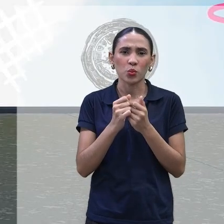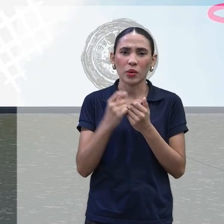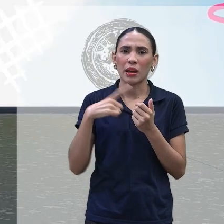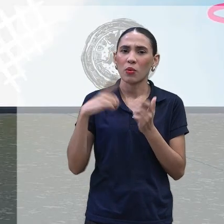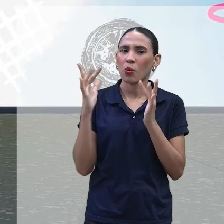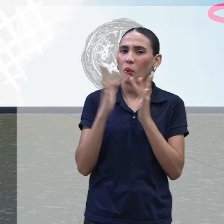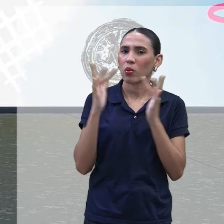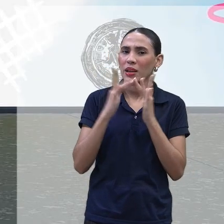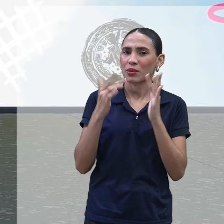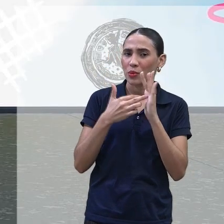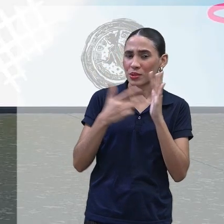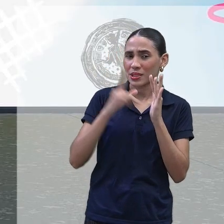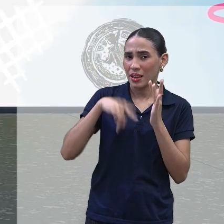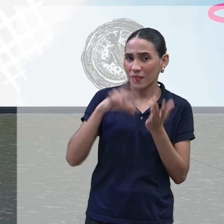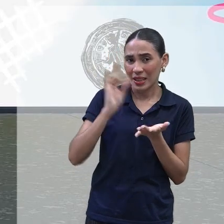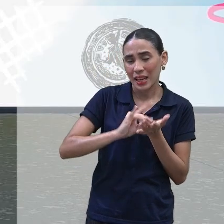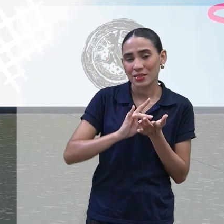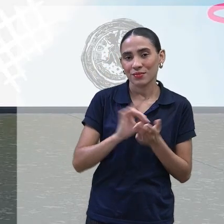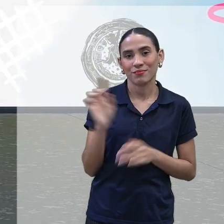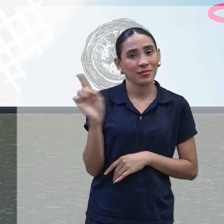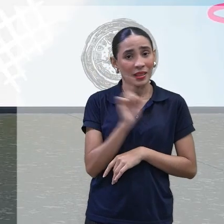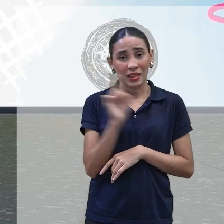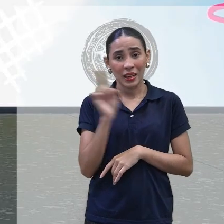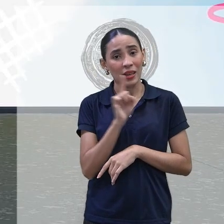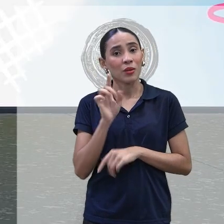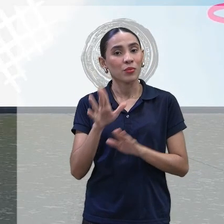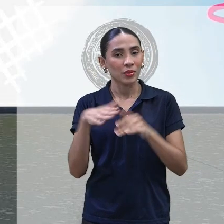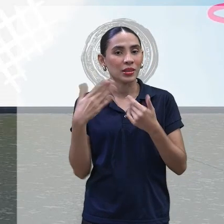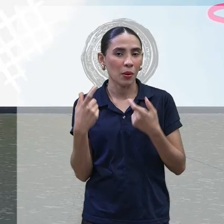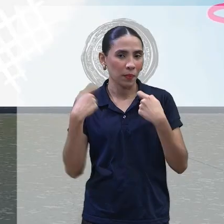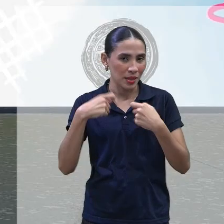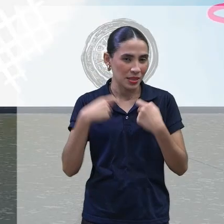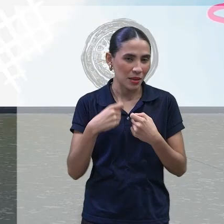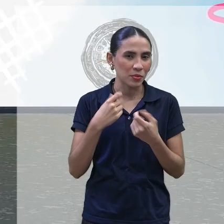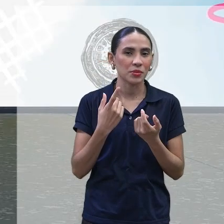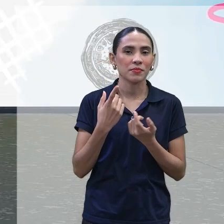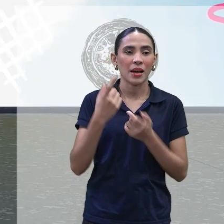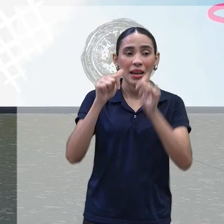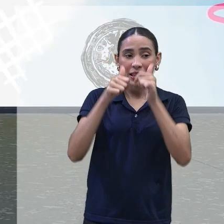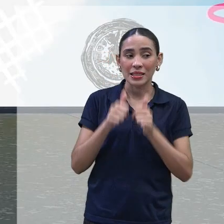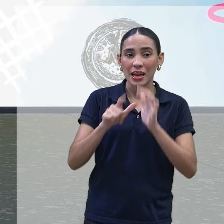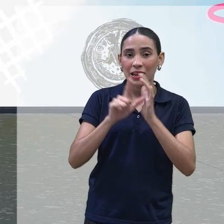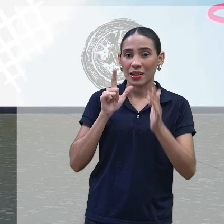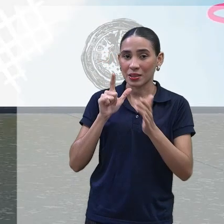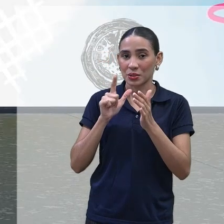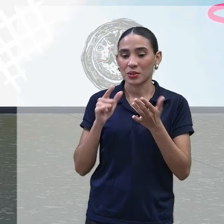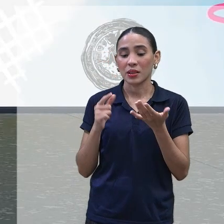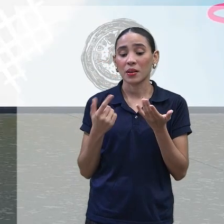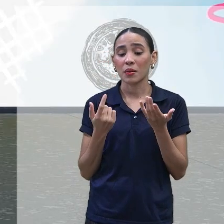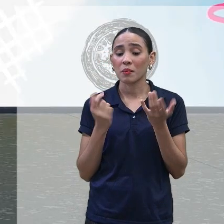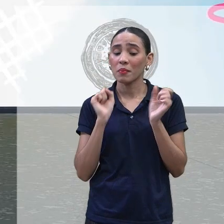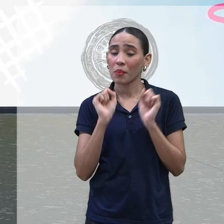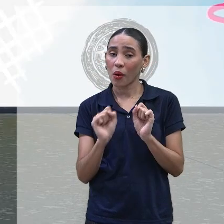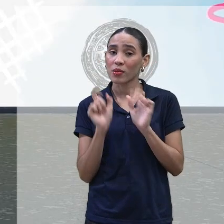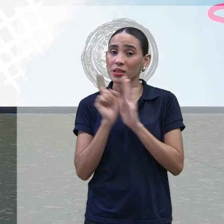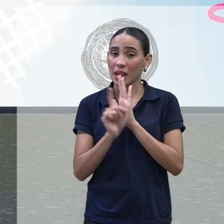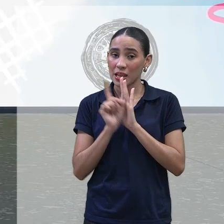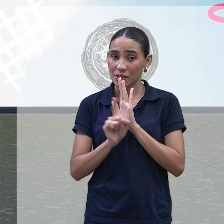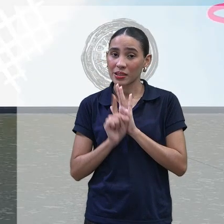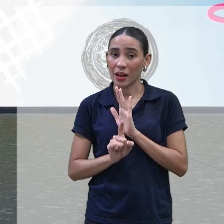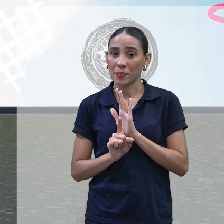como notícia é verdade. Então, os filósofos vão começar a perceber, pera lá, nem tudo isso é verdade, eu posso questionar isso